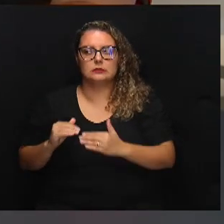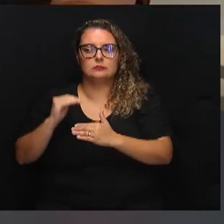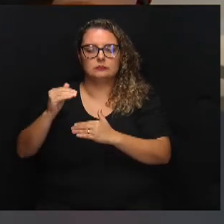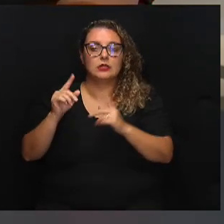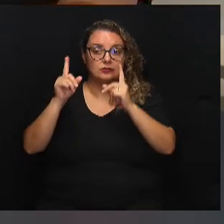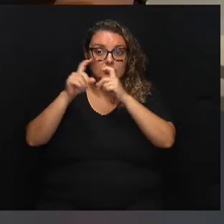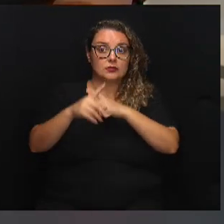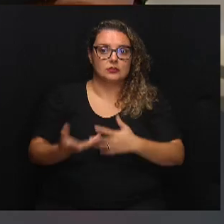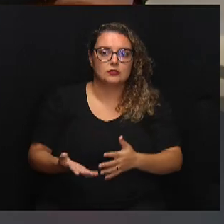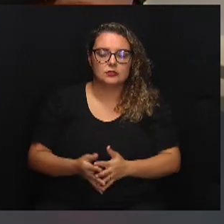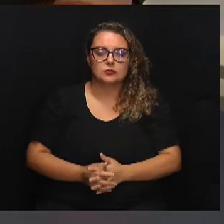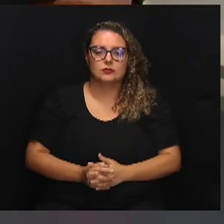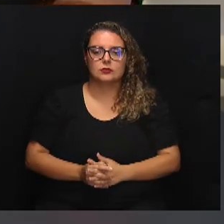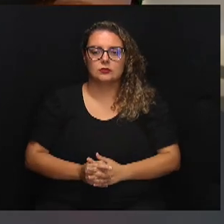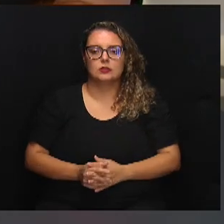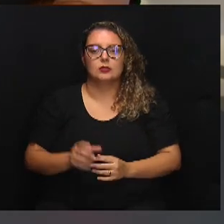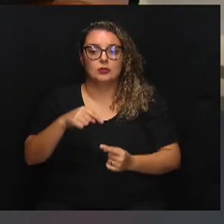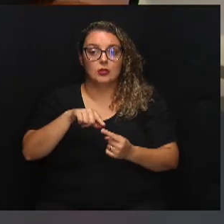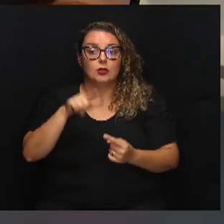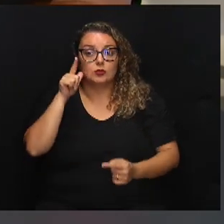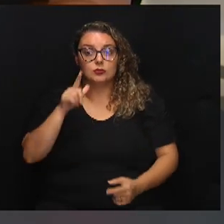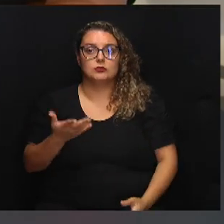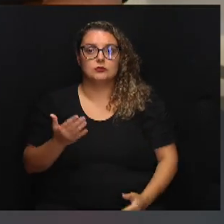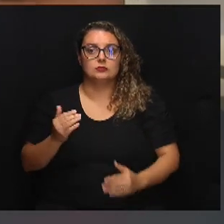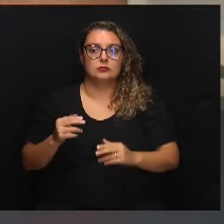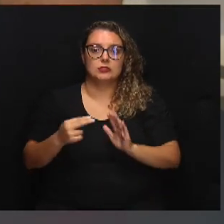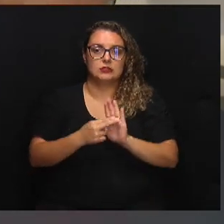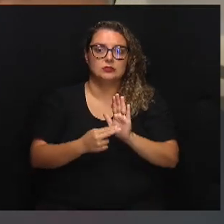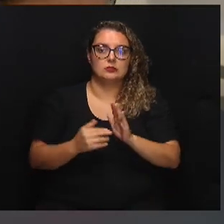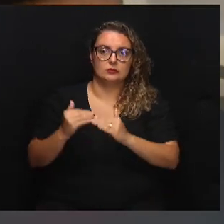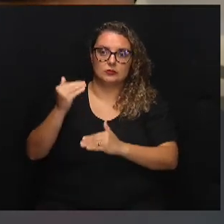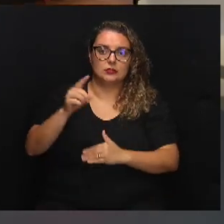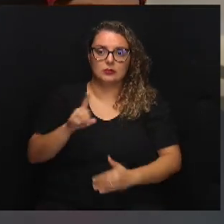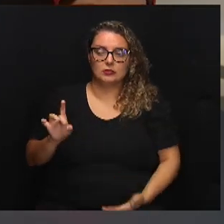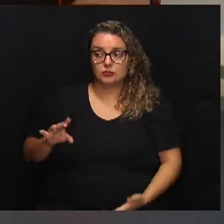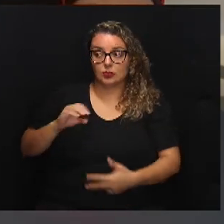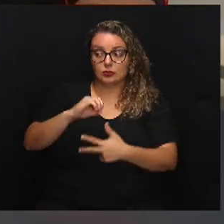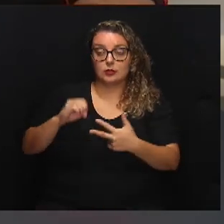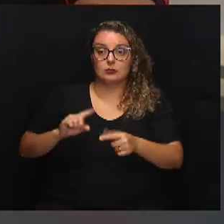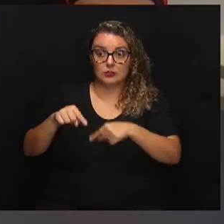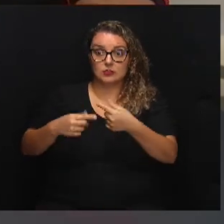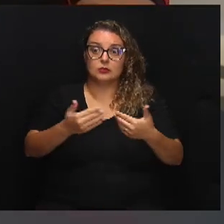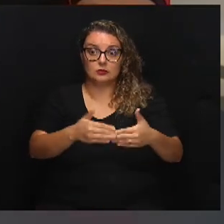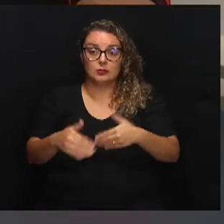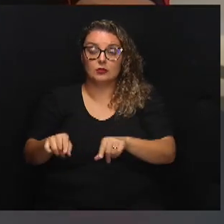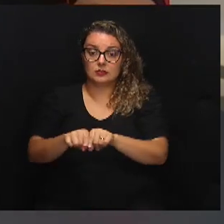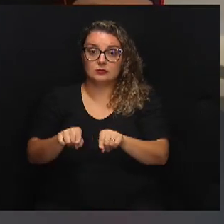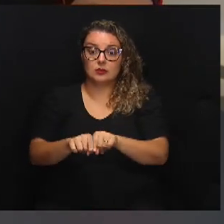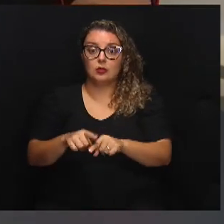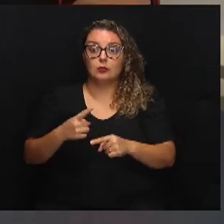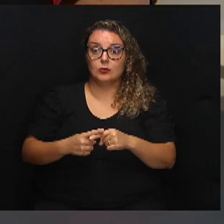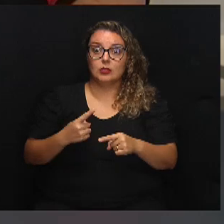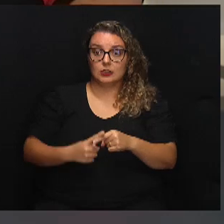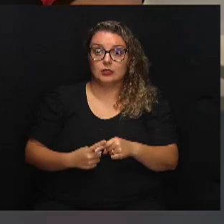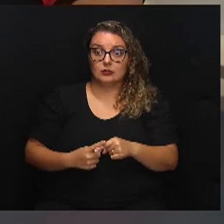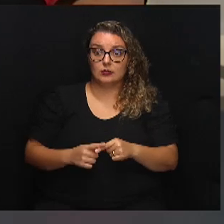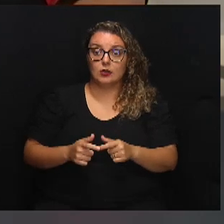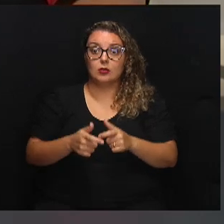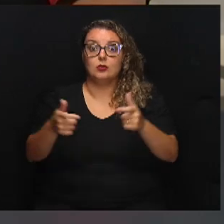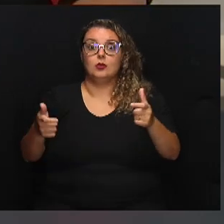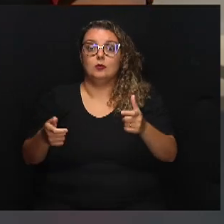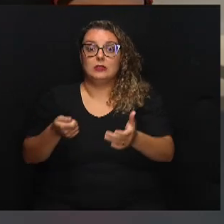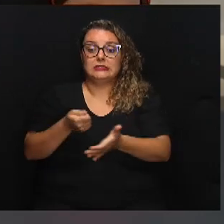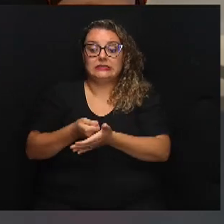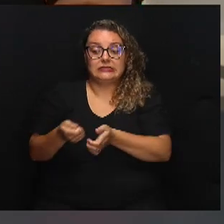cada vez mais difícil atingir essa nota altíssima, e não só no Enem, mas em outras provas também, justamente por conta de um aumento dessa